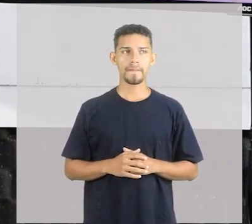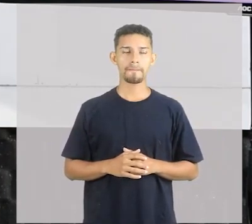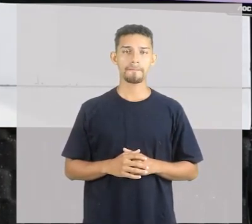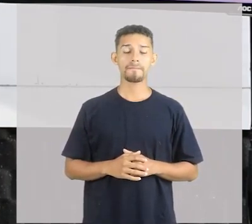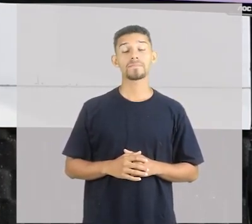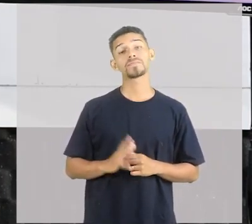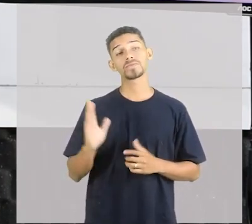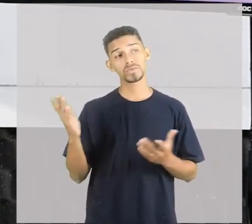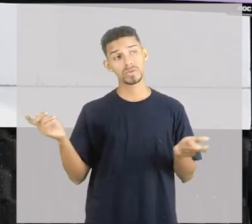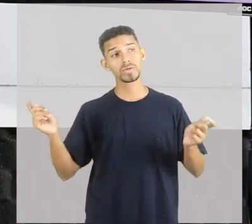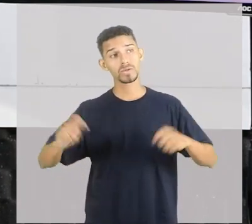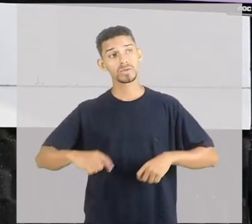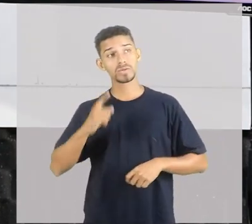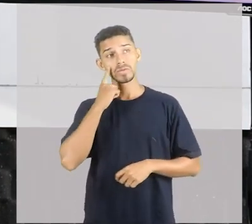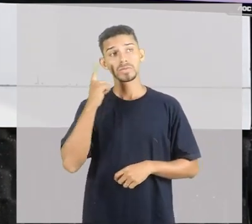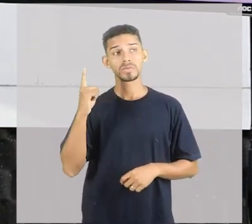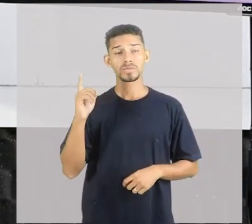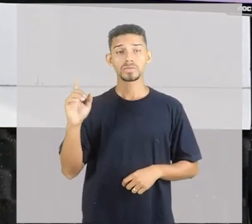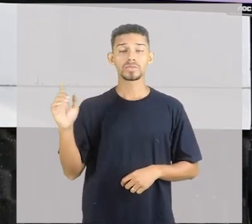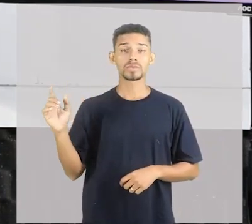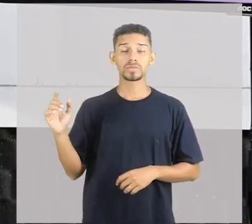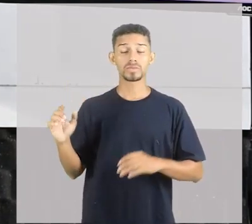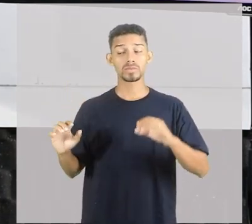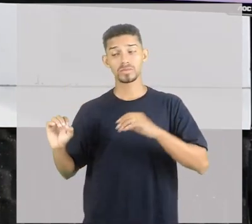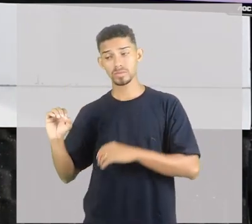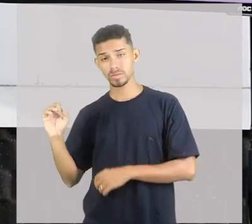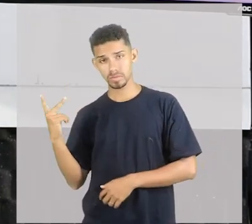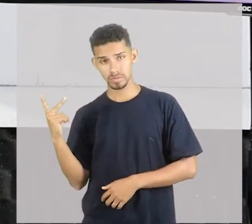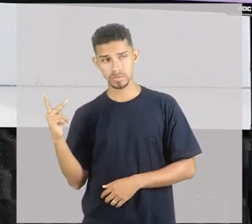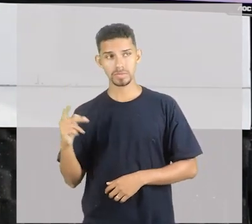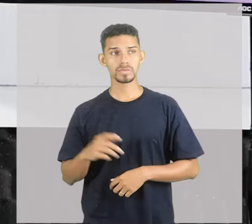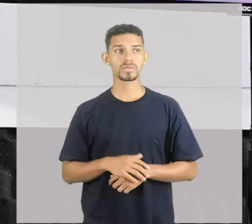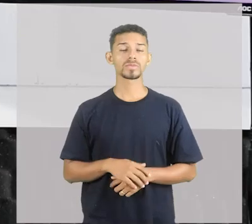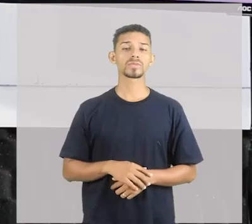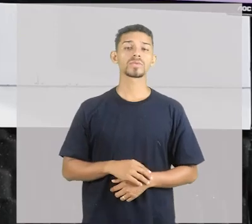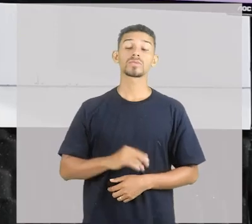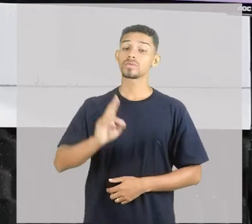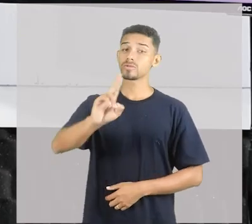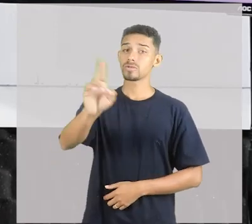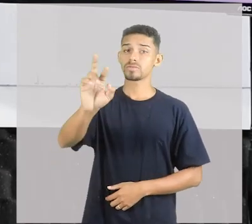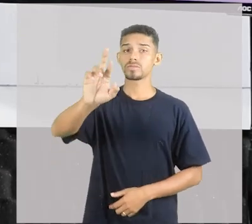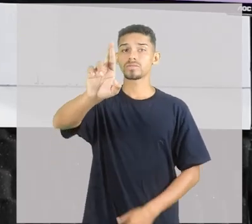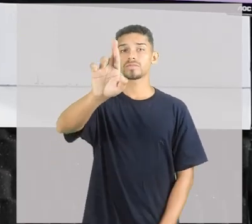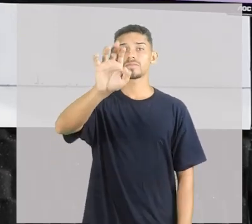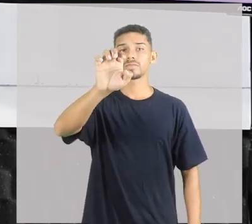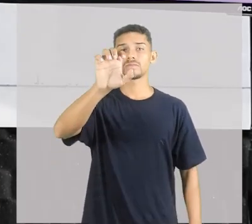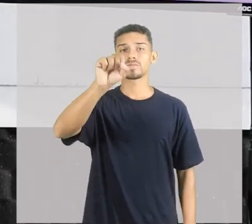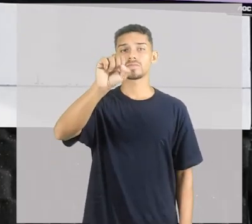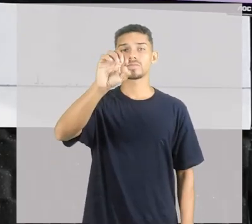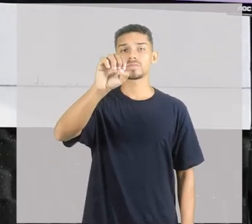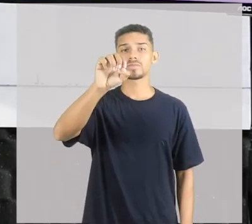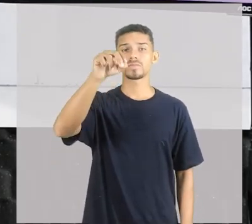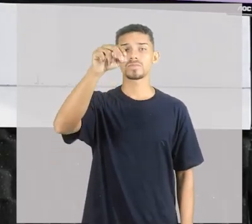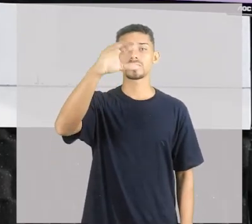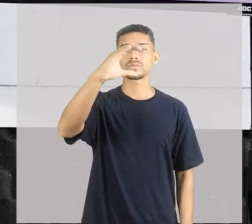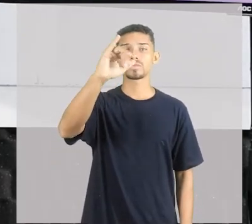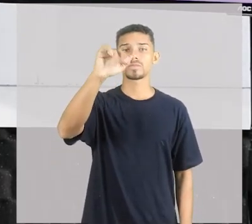Já seria, tem CH3, né? Já seria resorcinol.